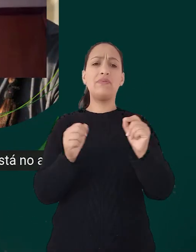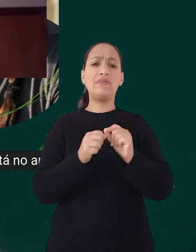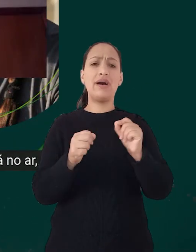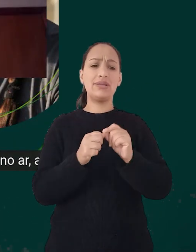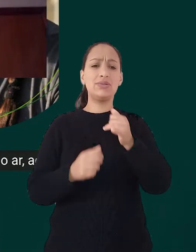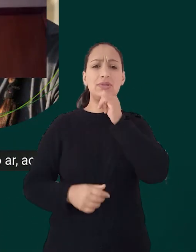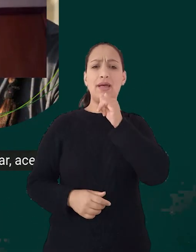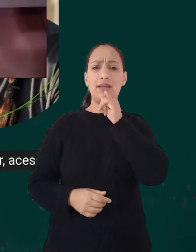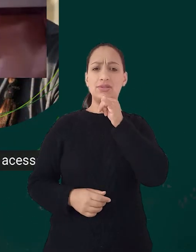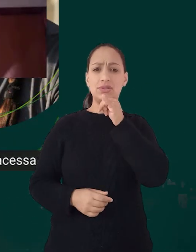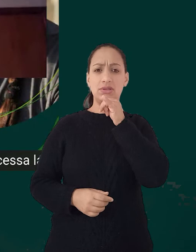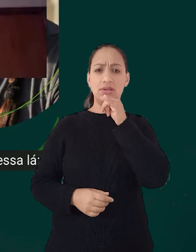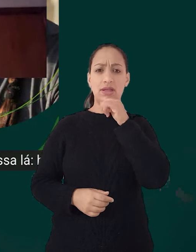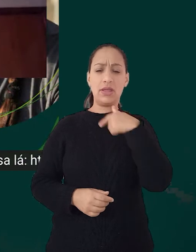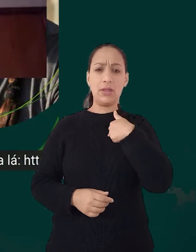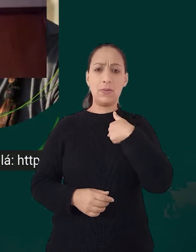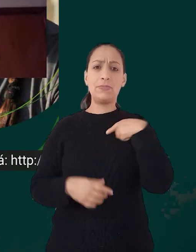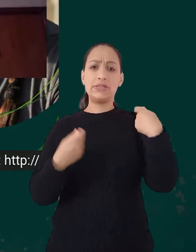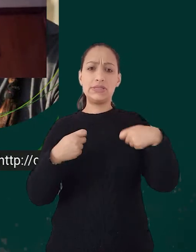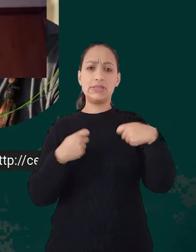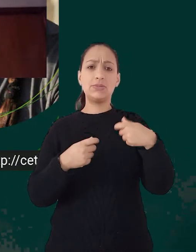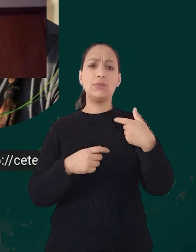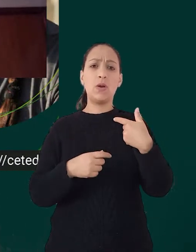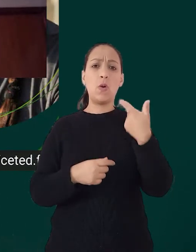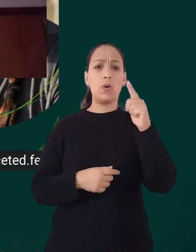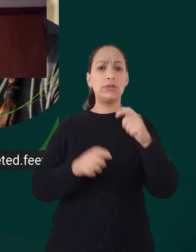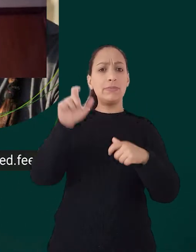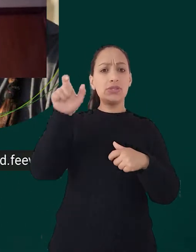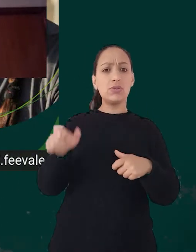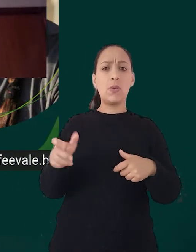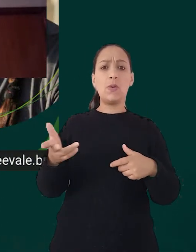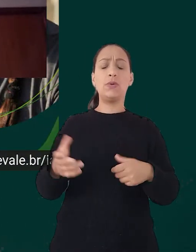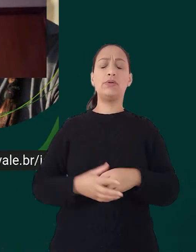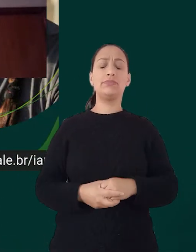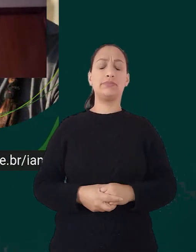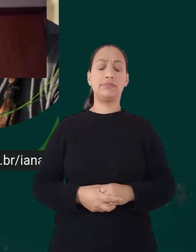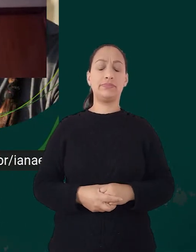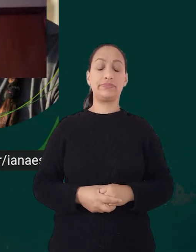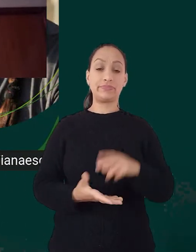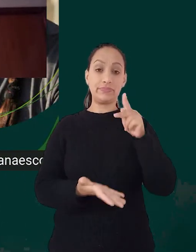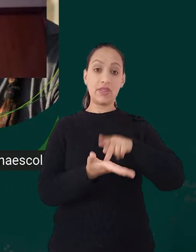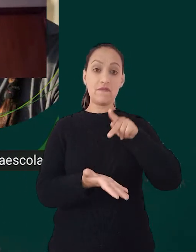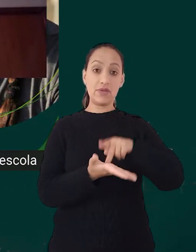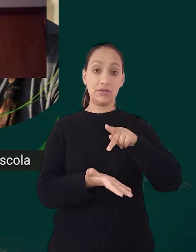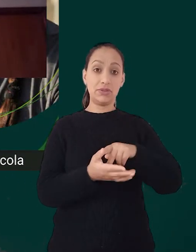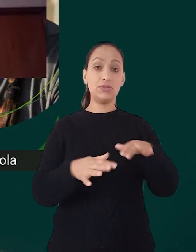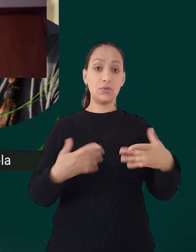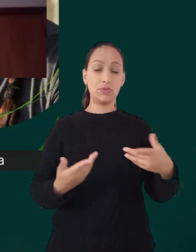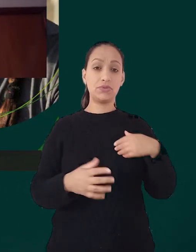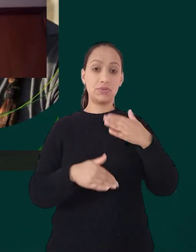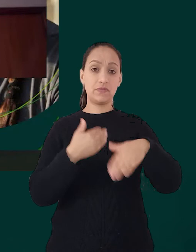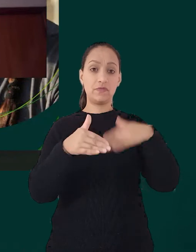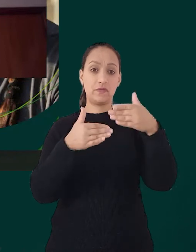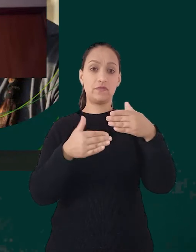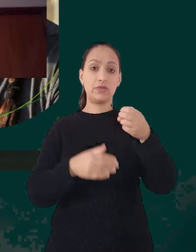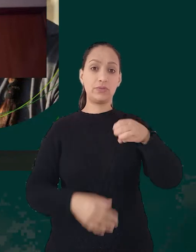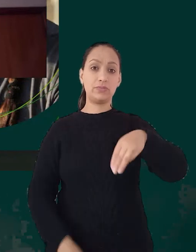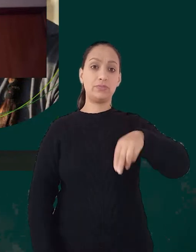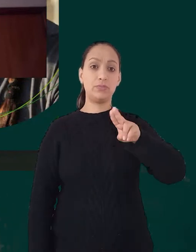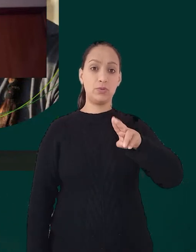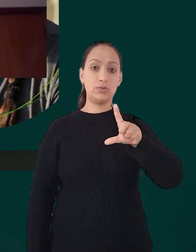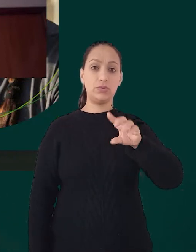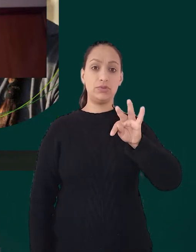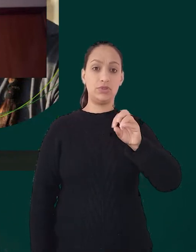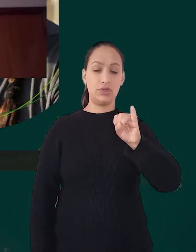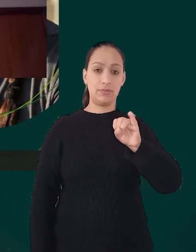testando isso? Porque eu preciso ter o outro cara, né? Sim. Na verdade, quando a gente desenvolve multiplayer, a gente